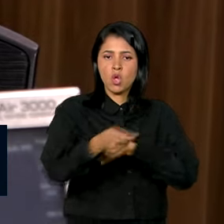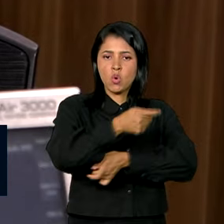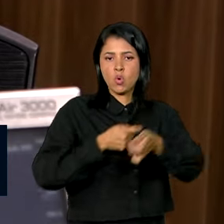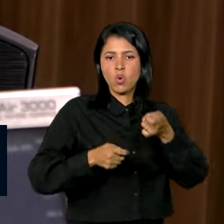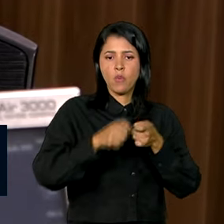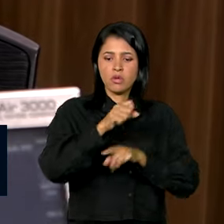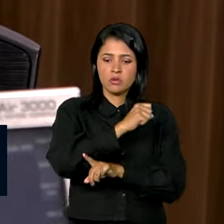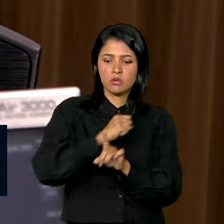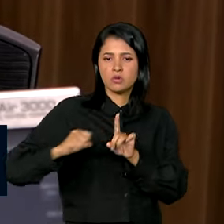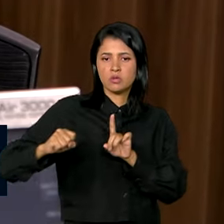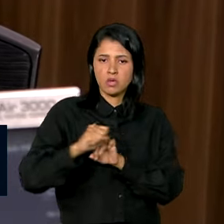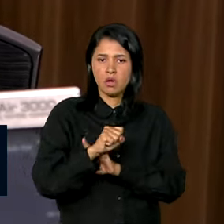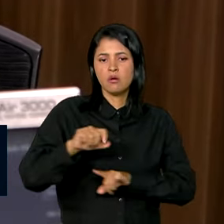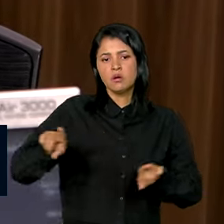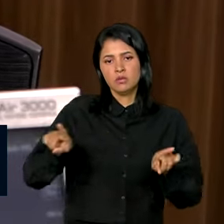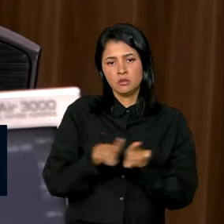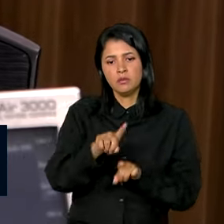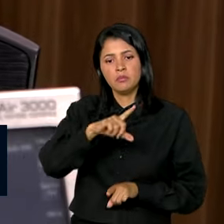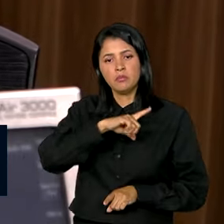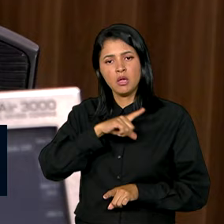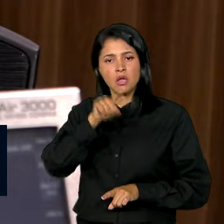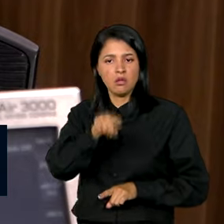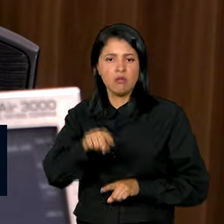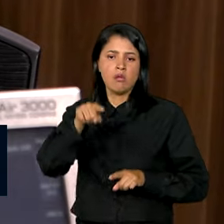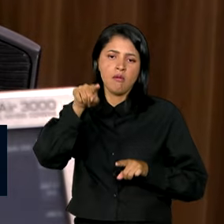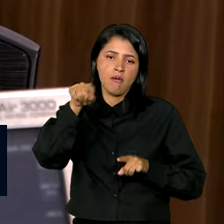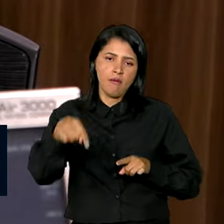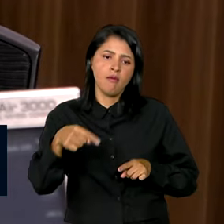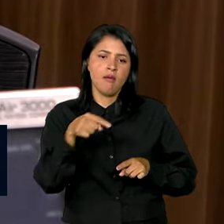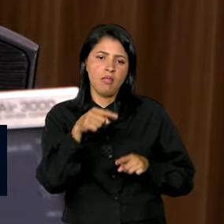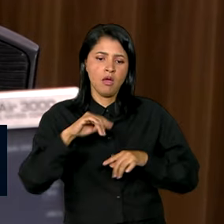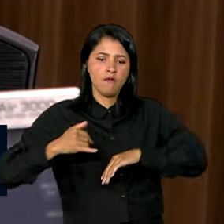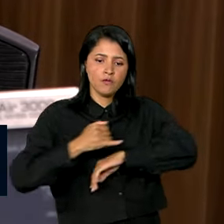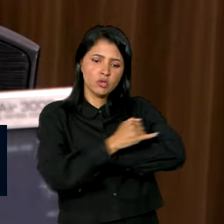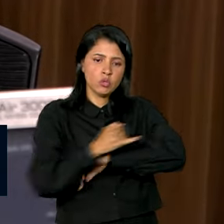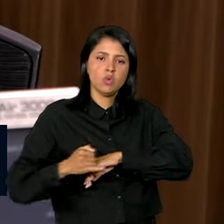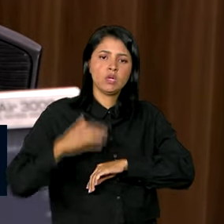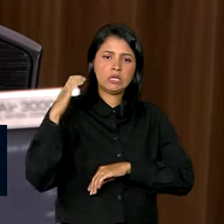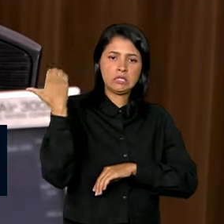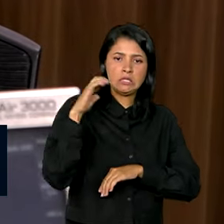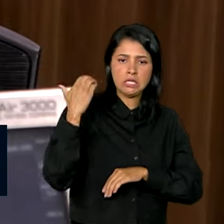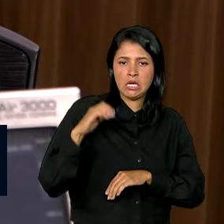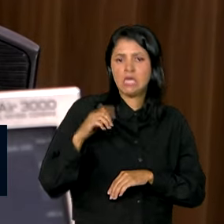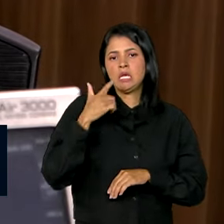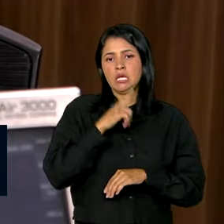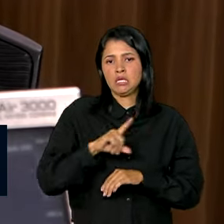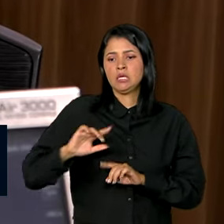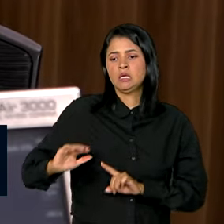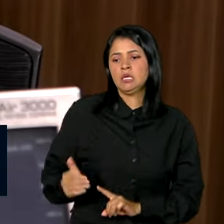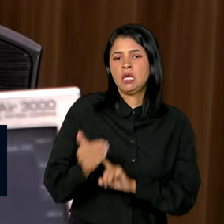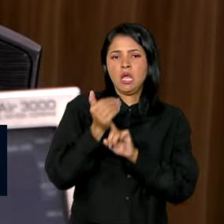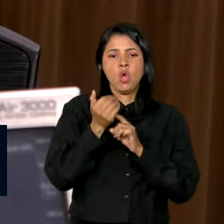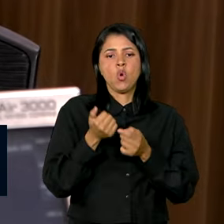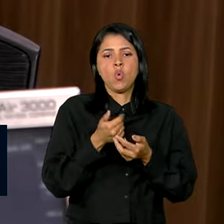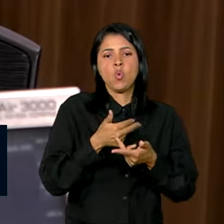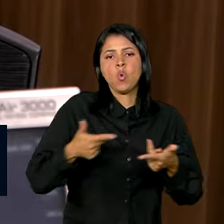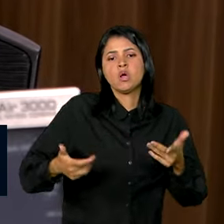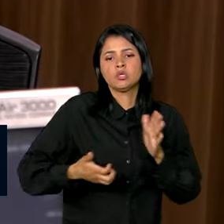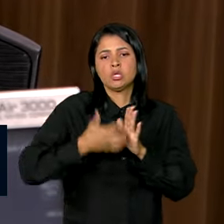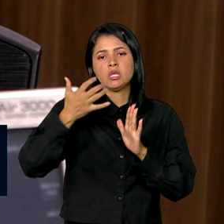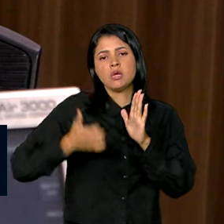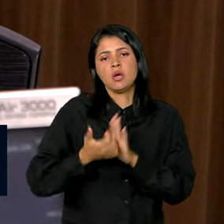e social, isso se rebate na infraestrutura de ciência e tecnologia, na quantidade de mestres e